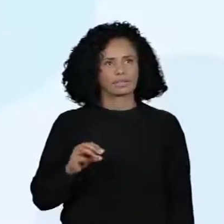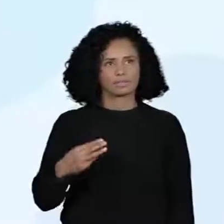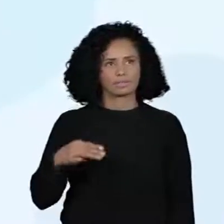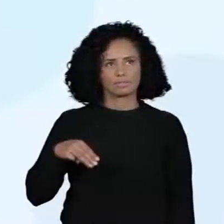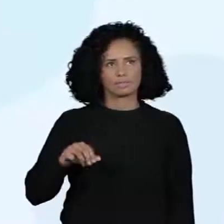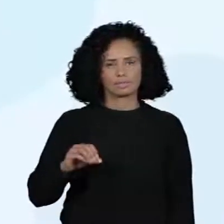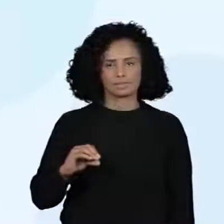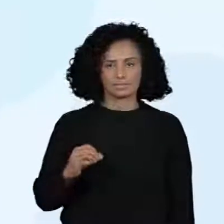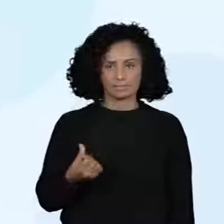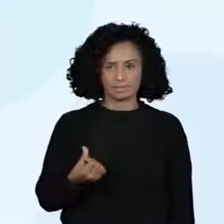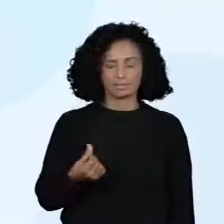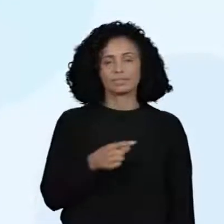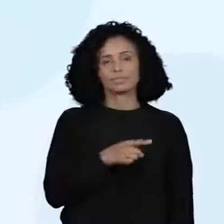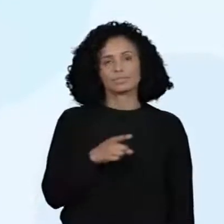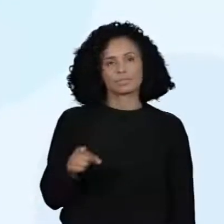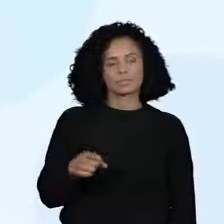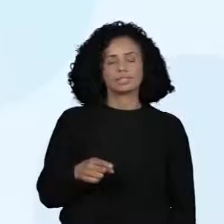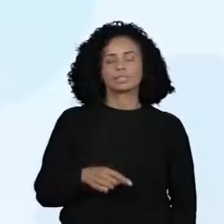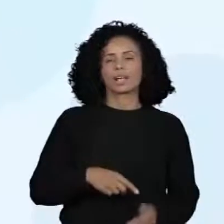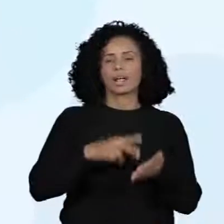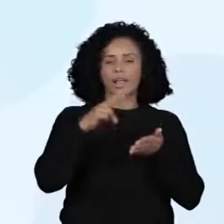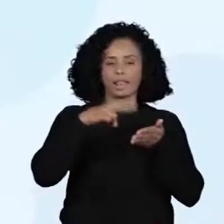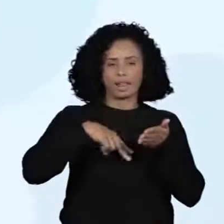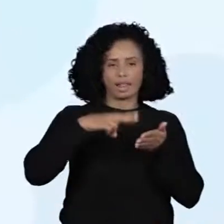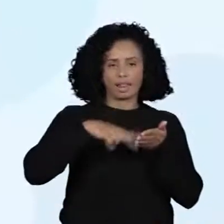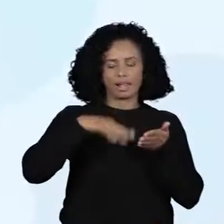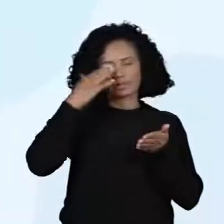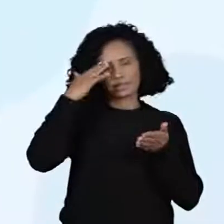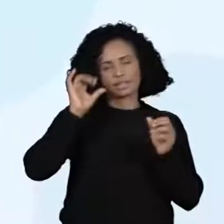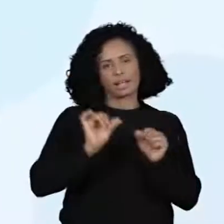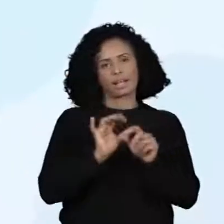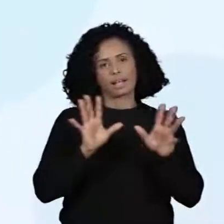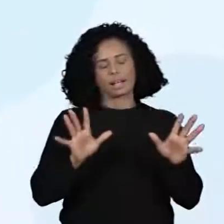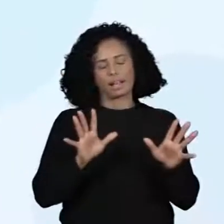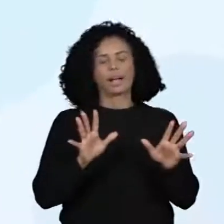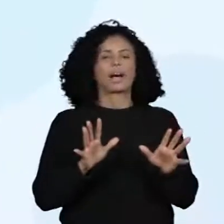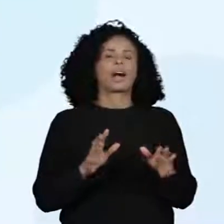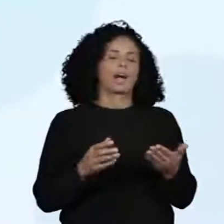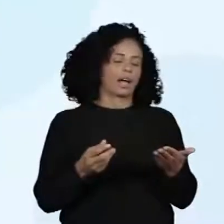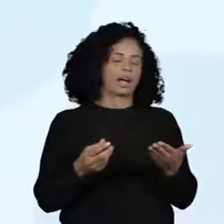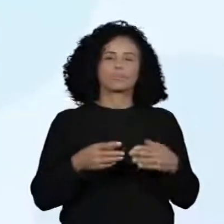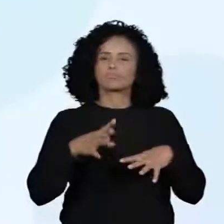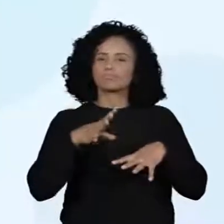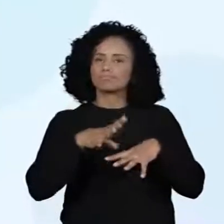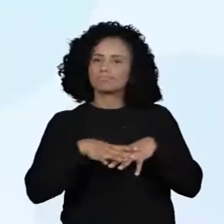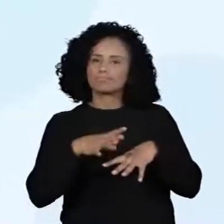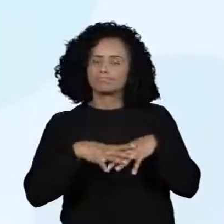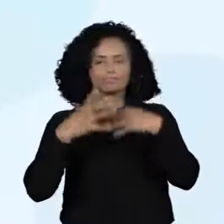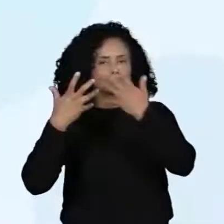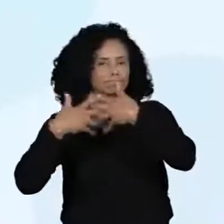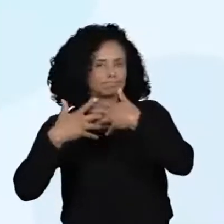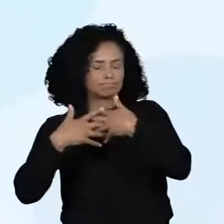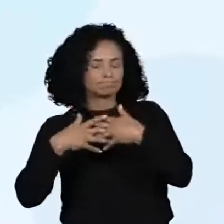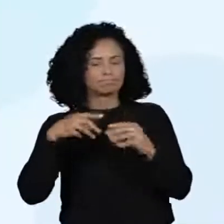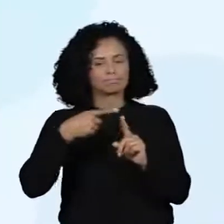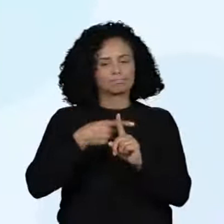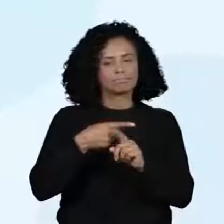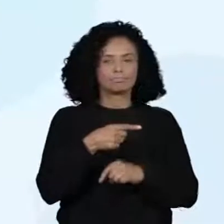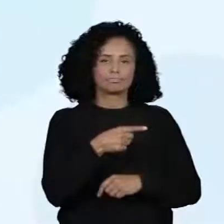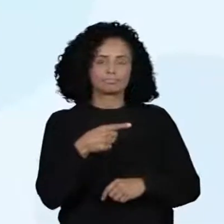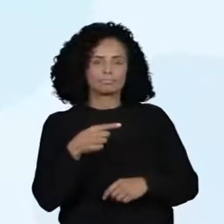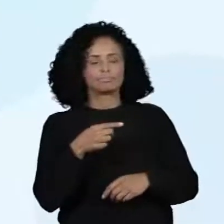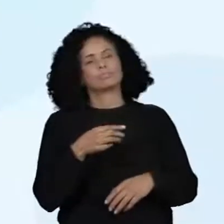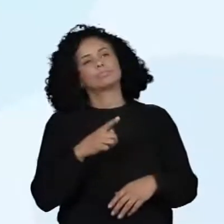EF03MA06, resolver e elaborar problemas de adição e subtração, com os significados de juntar,